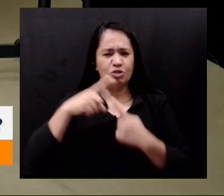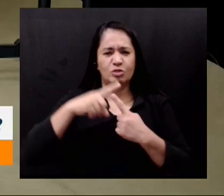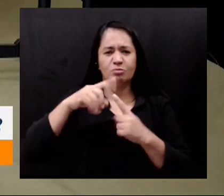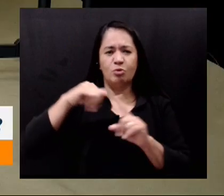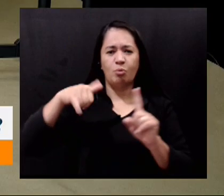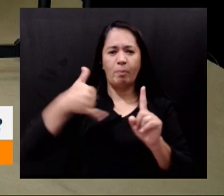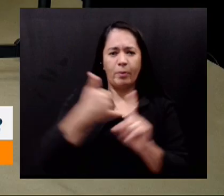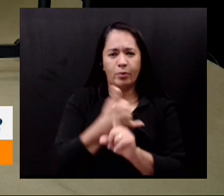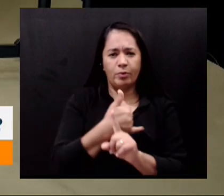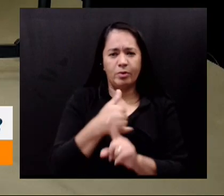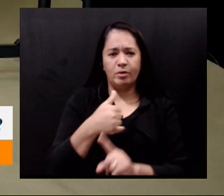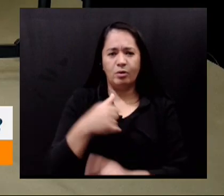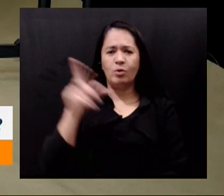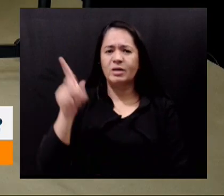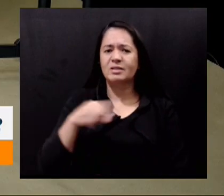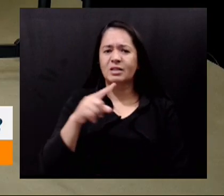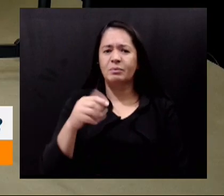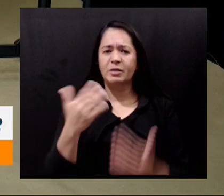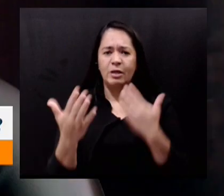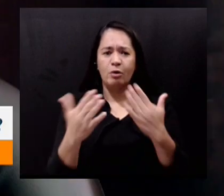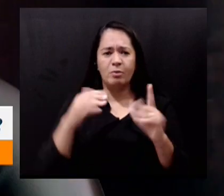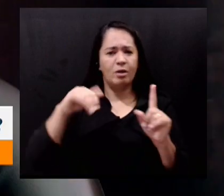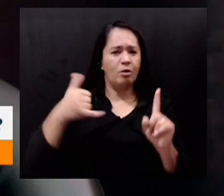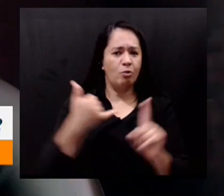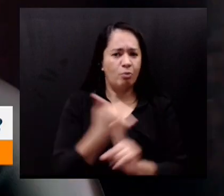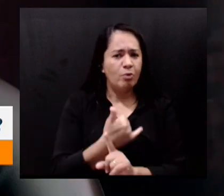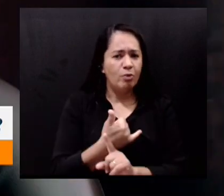Eu acredito que sim. Uhum,